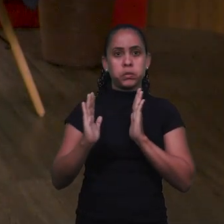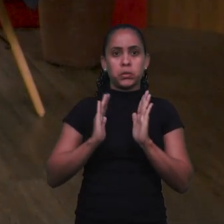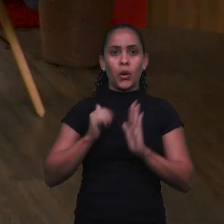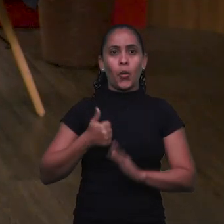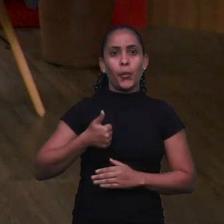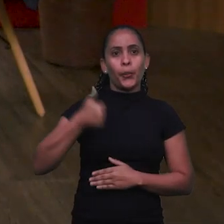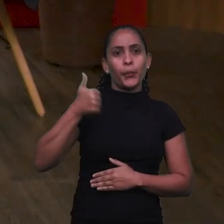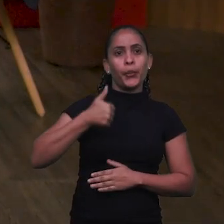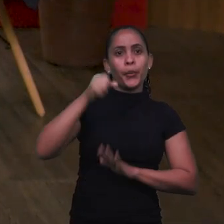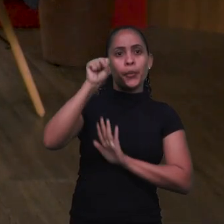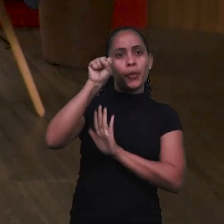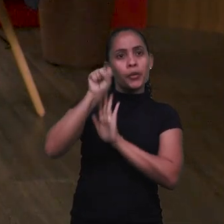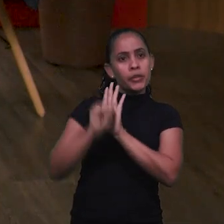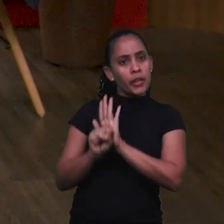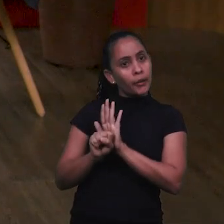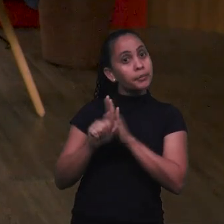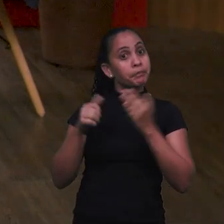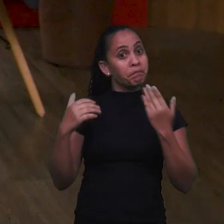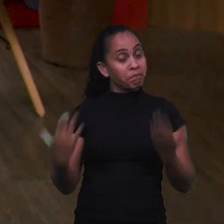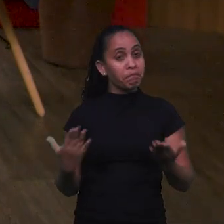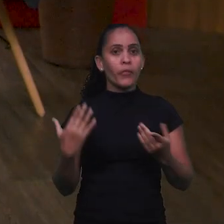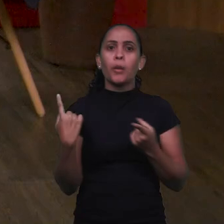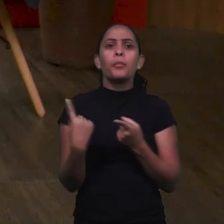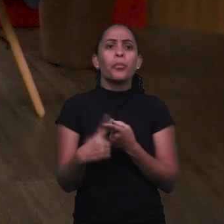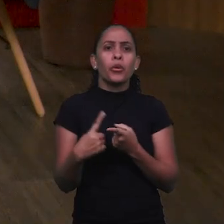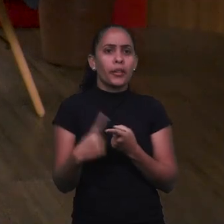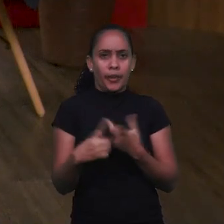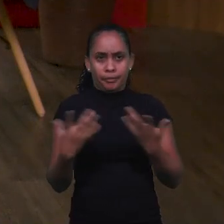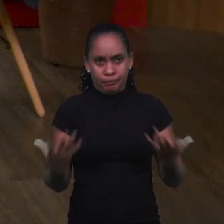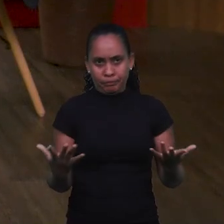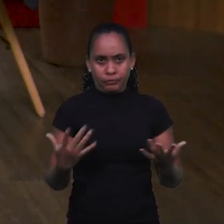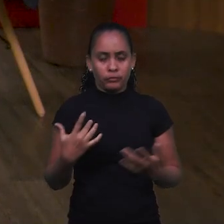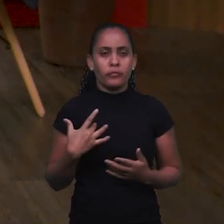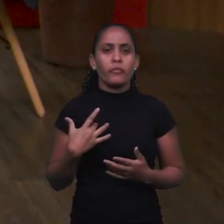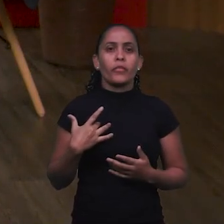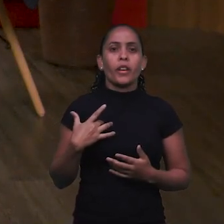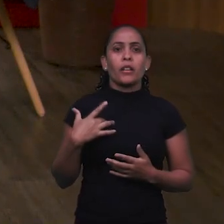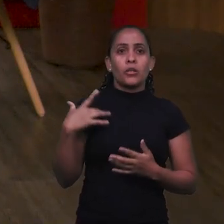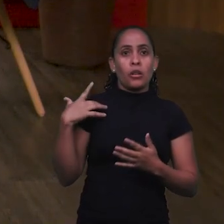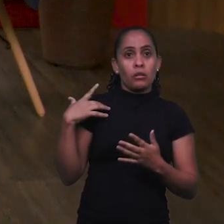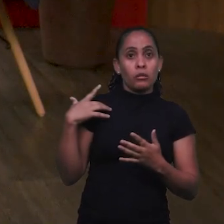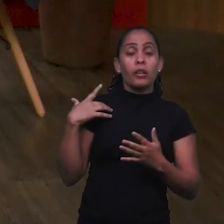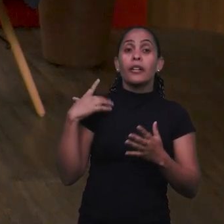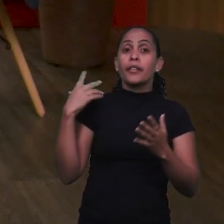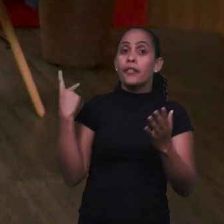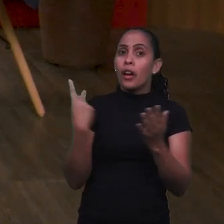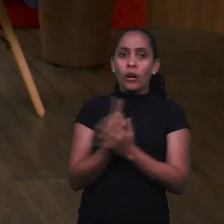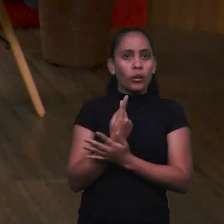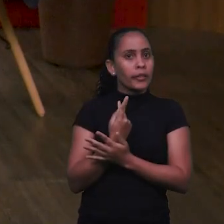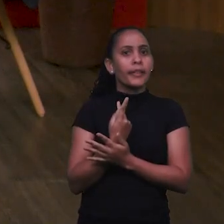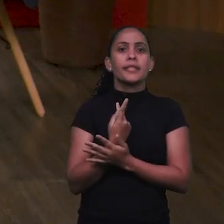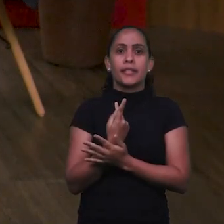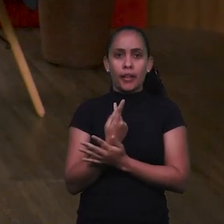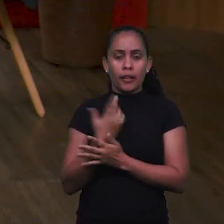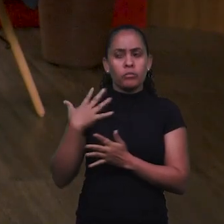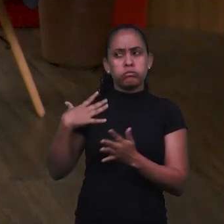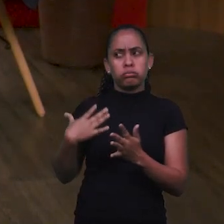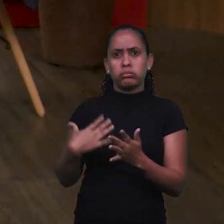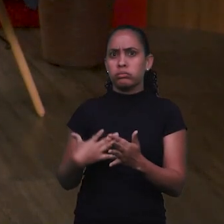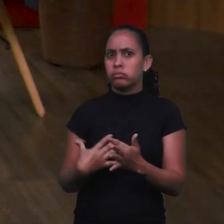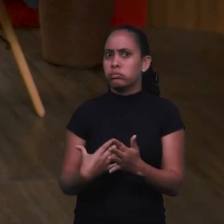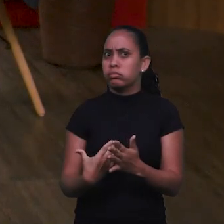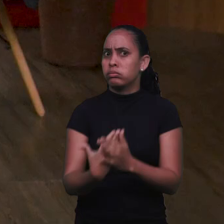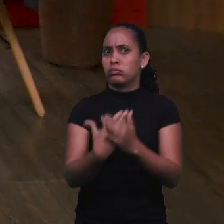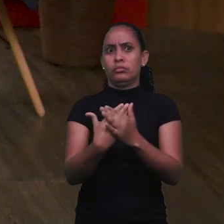primeiro século. Ou seja, por quê? Porque isso é uma corrente que existe, a corrente mais